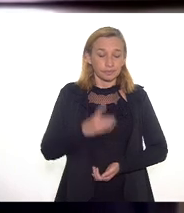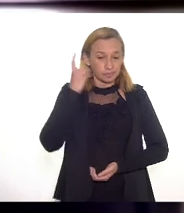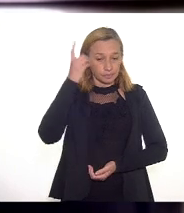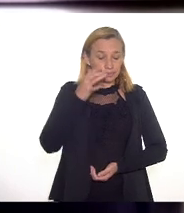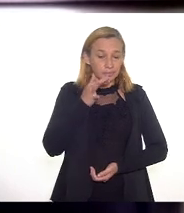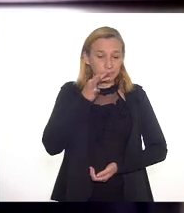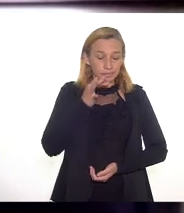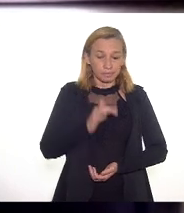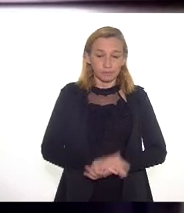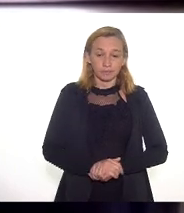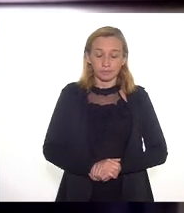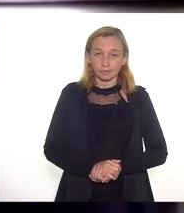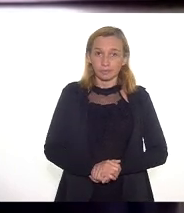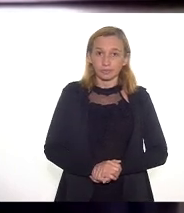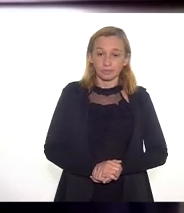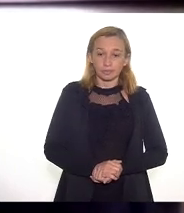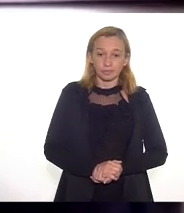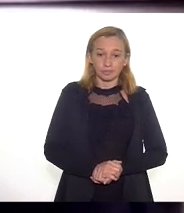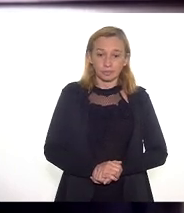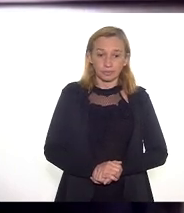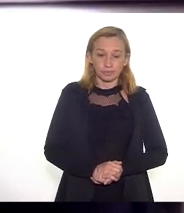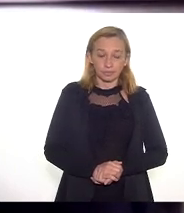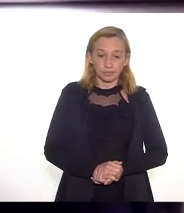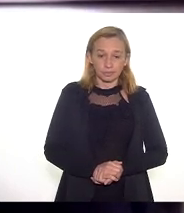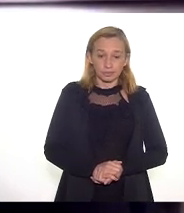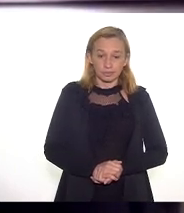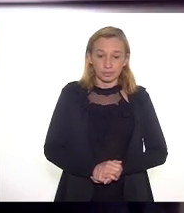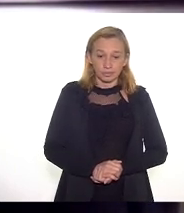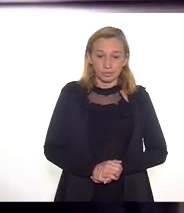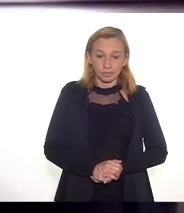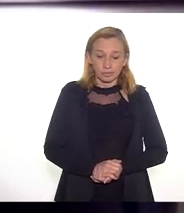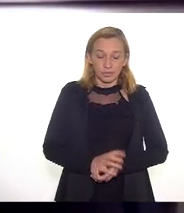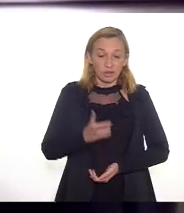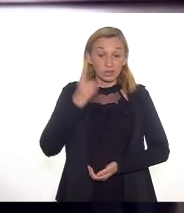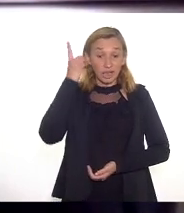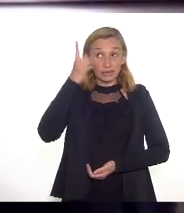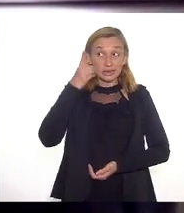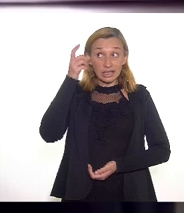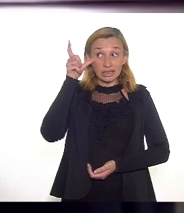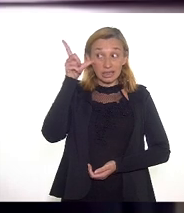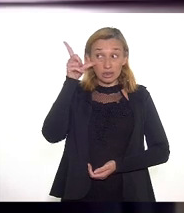Deputado Jorge Felipe Neto. Deputada Lucinha.